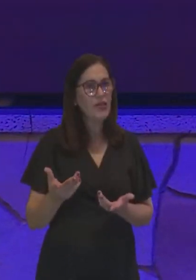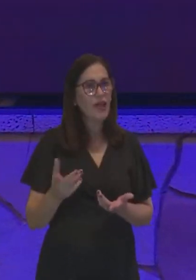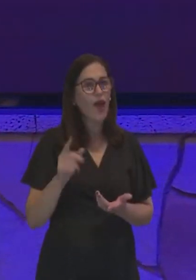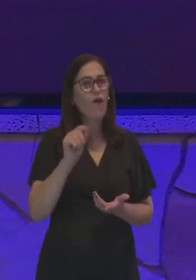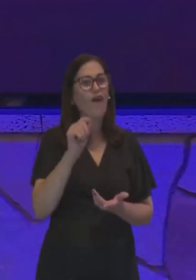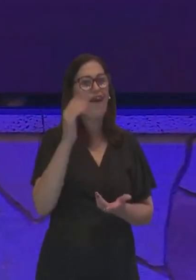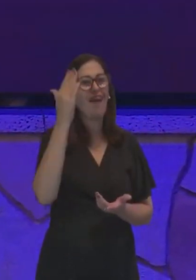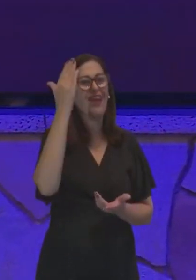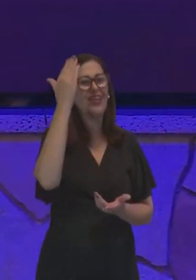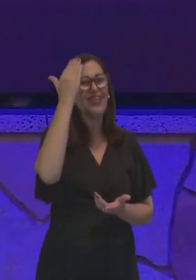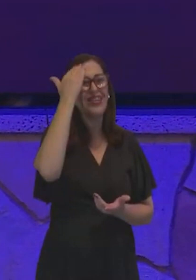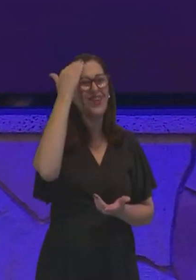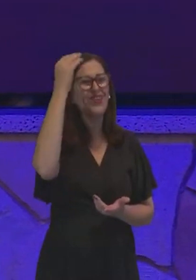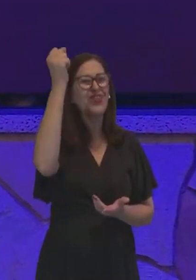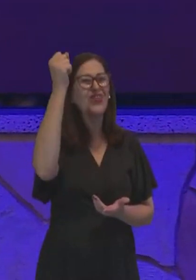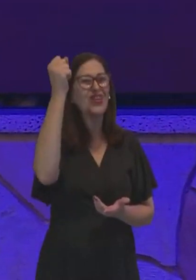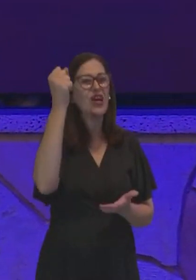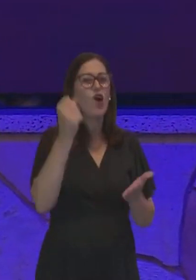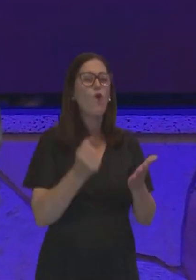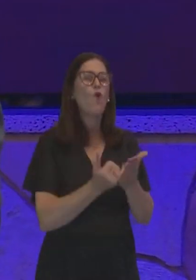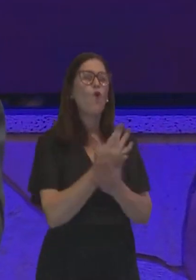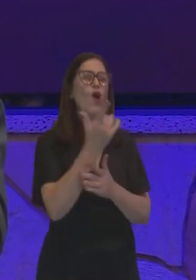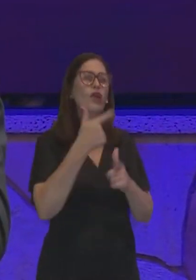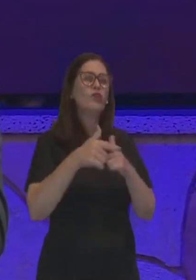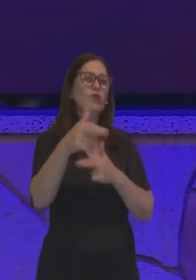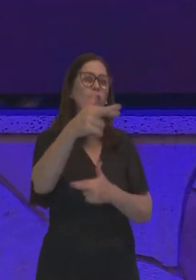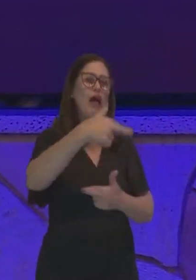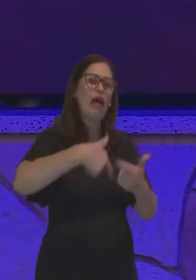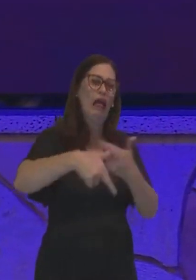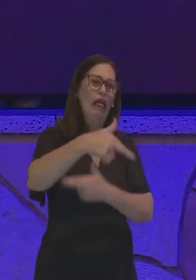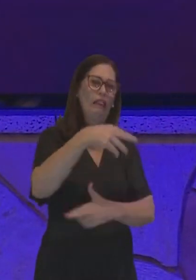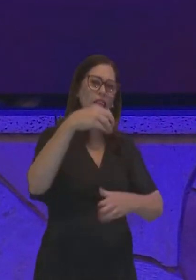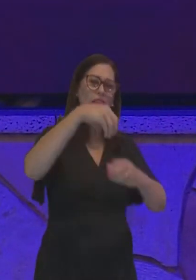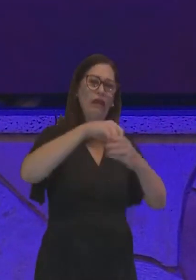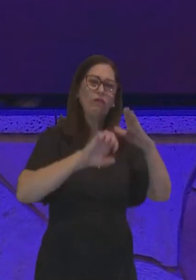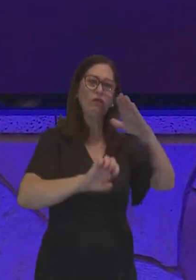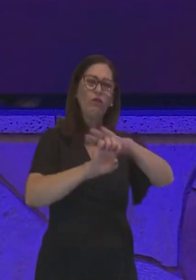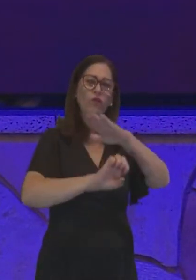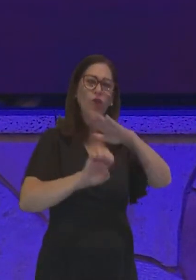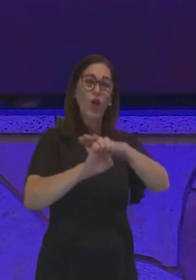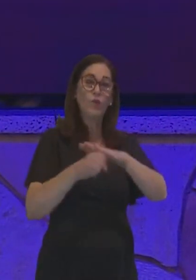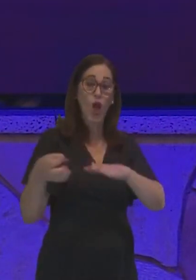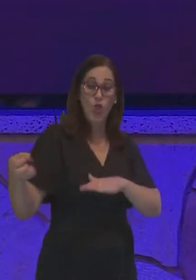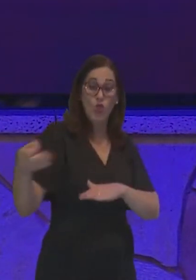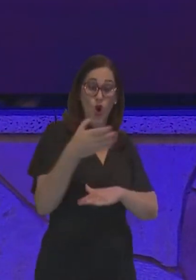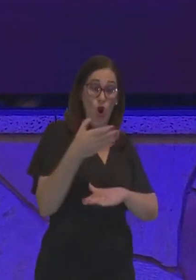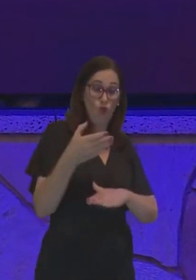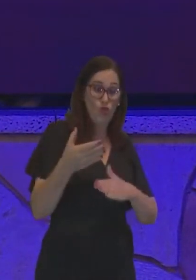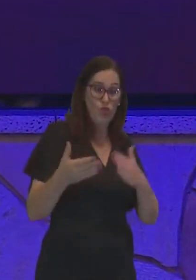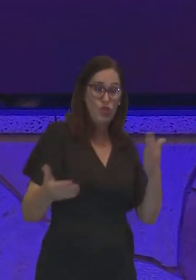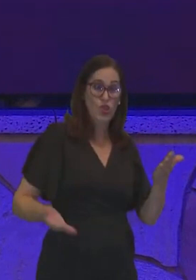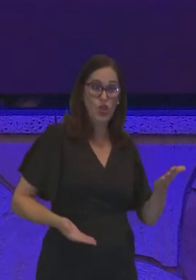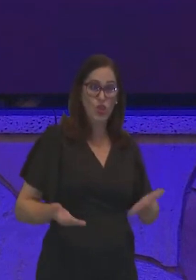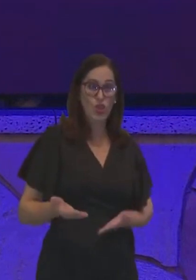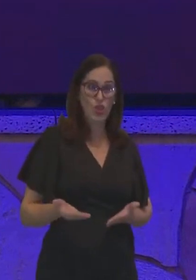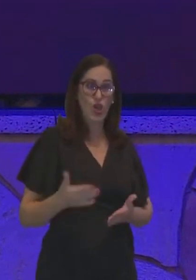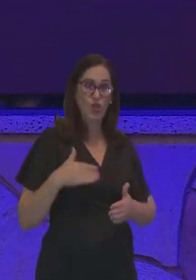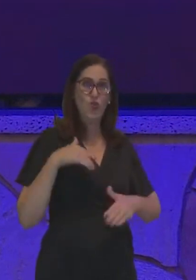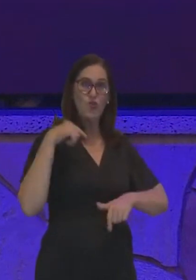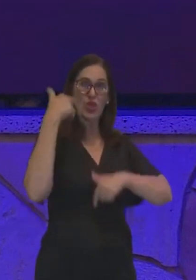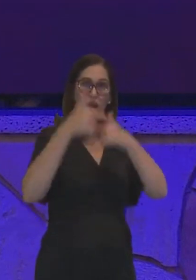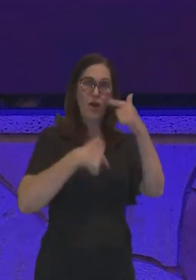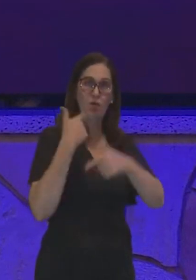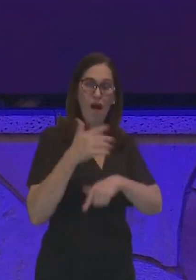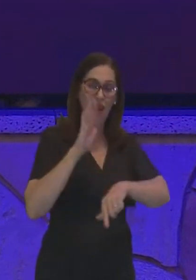filho. Quantos problemas de relacionamento nas empresas, porque os novos que estão chegando nesse mercado de trabalho